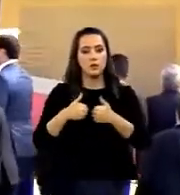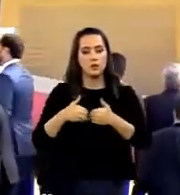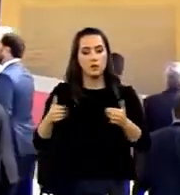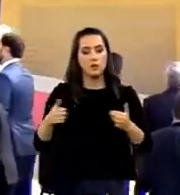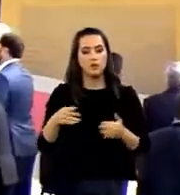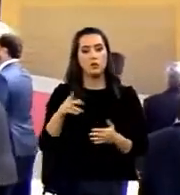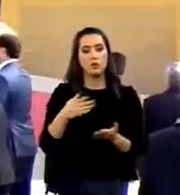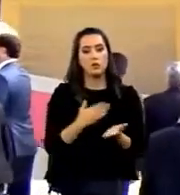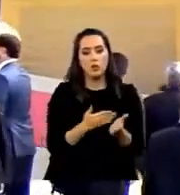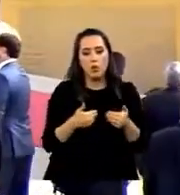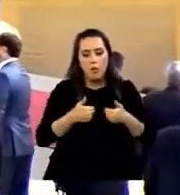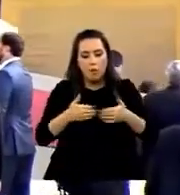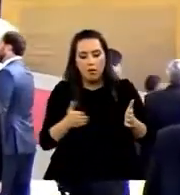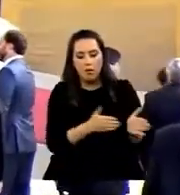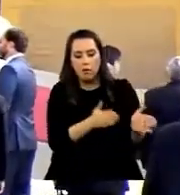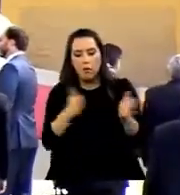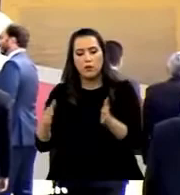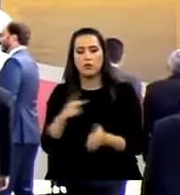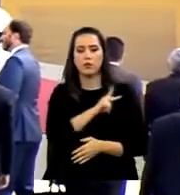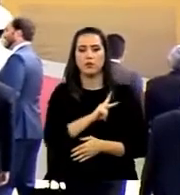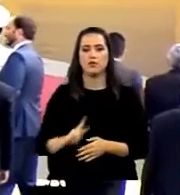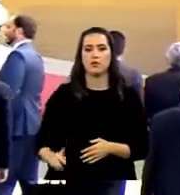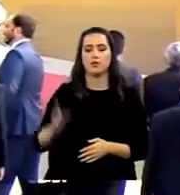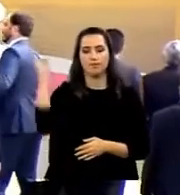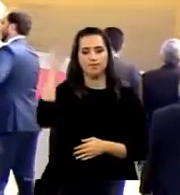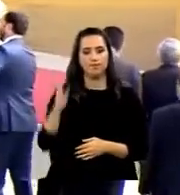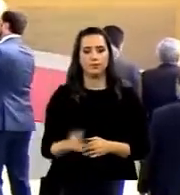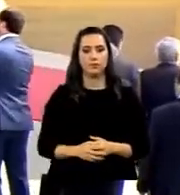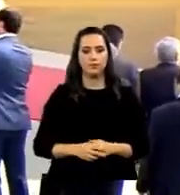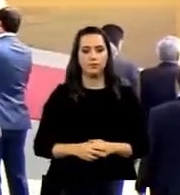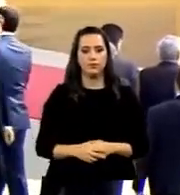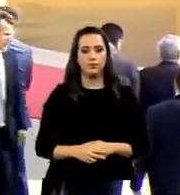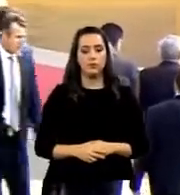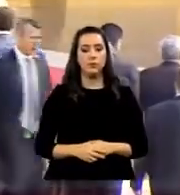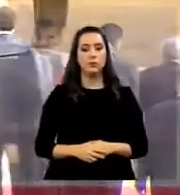seu mandato à frente da presidência da República.